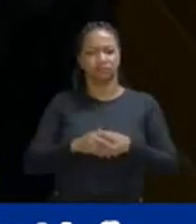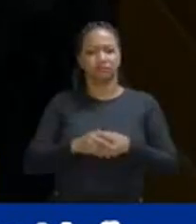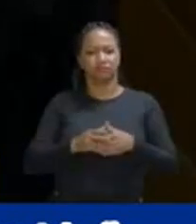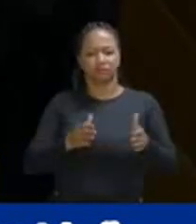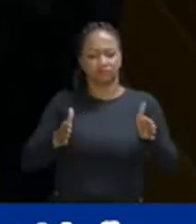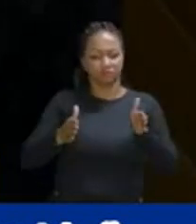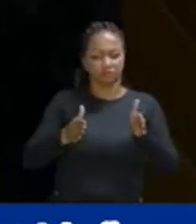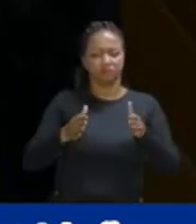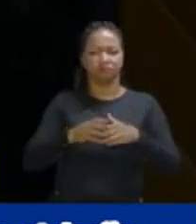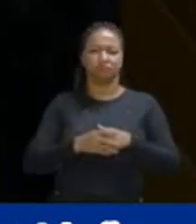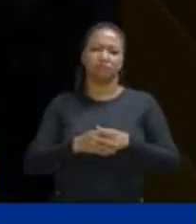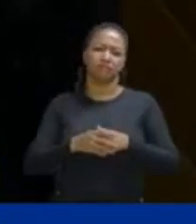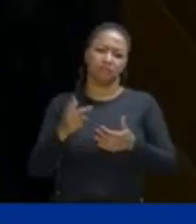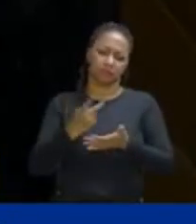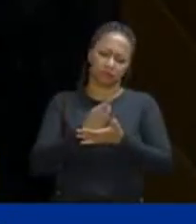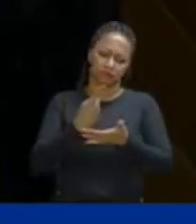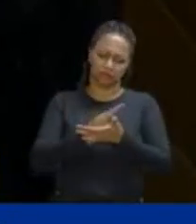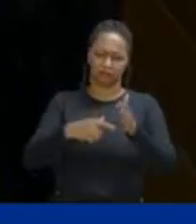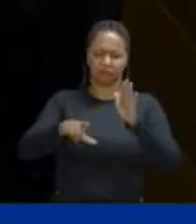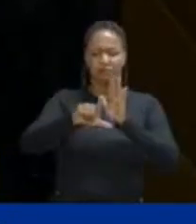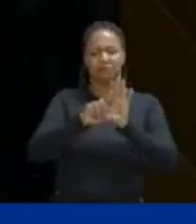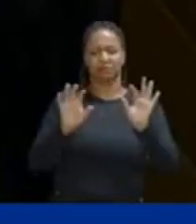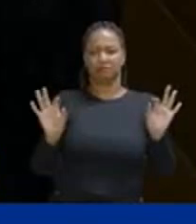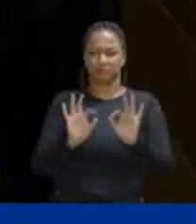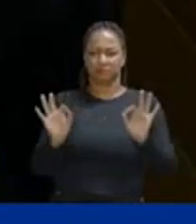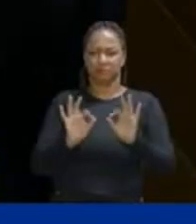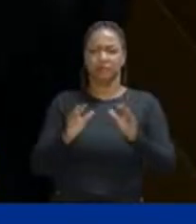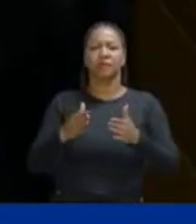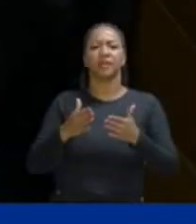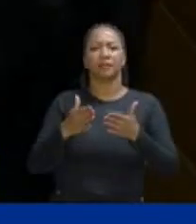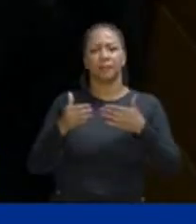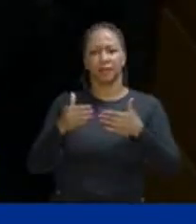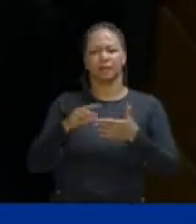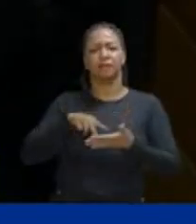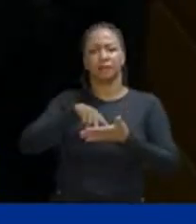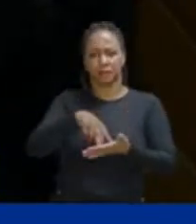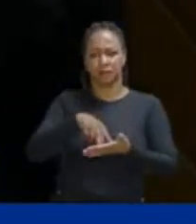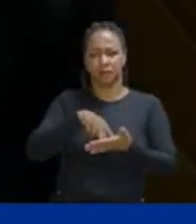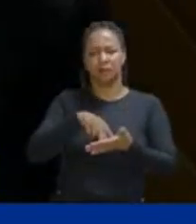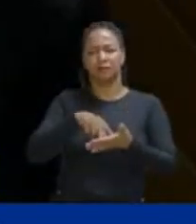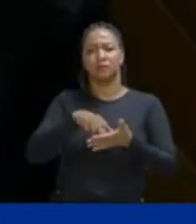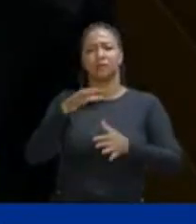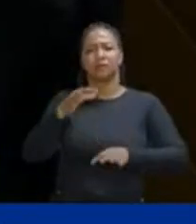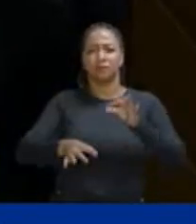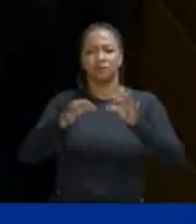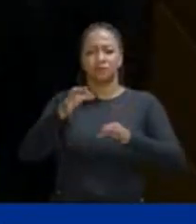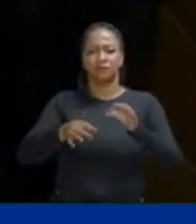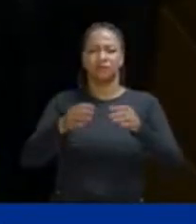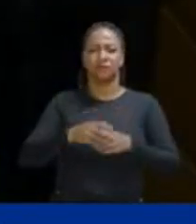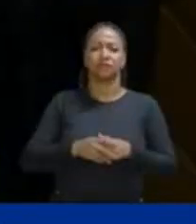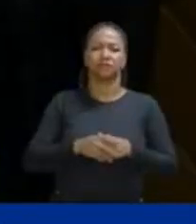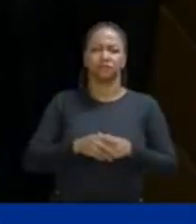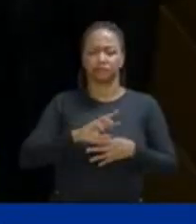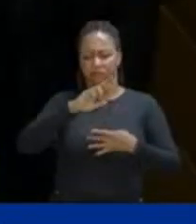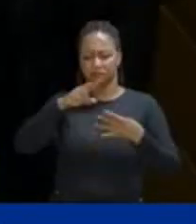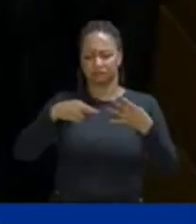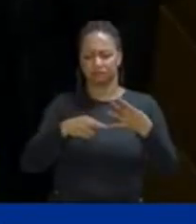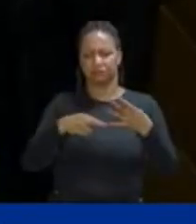não incorrer em violação da lei. Pede a manutenção da sentença objurgada e o desprovimento